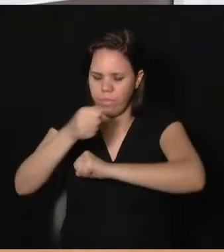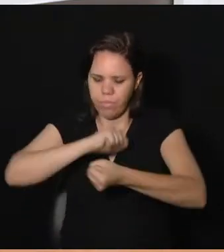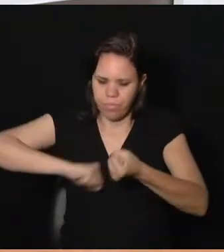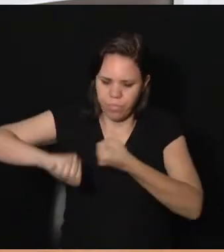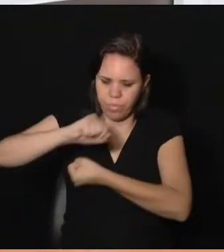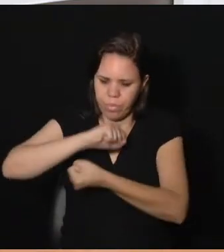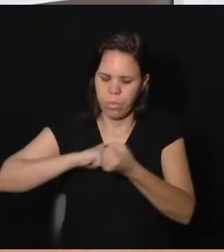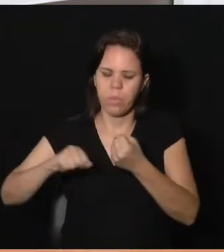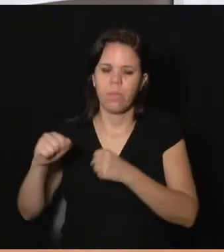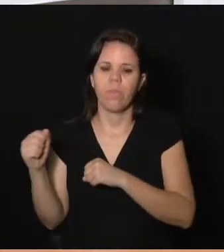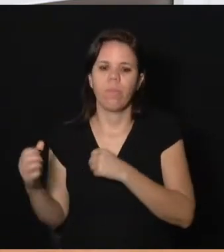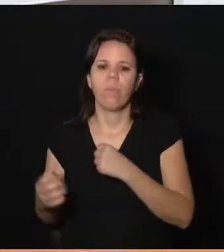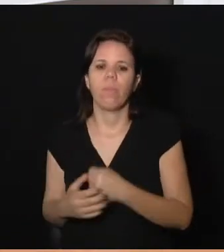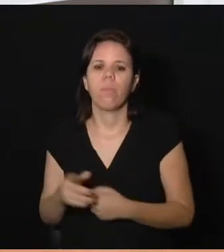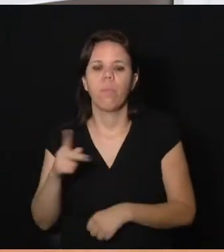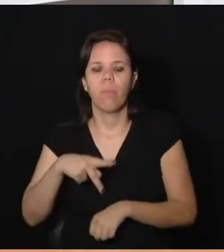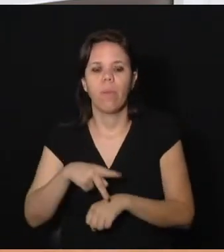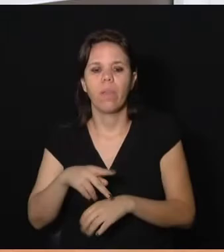para o município, enfim.